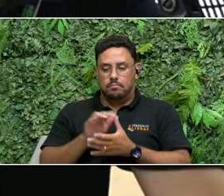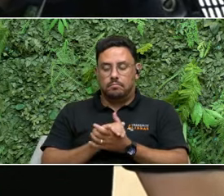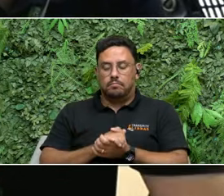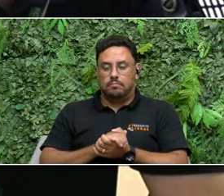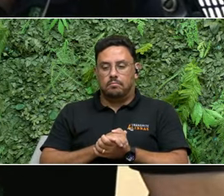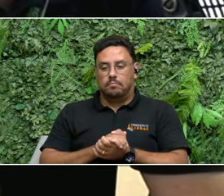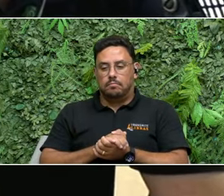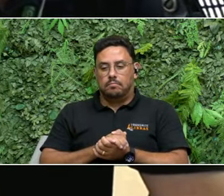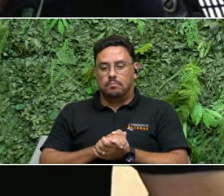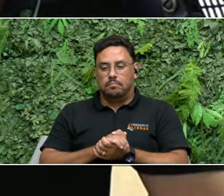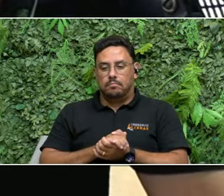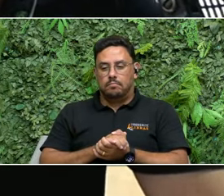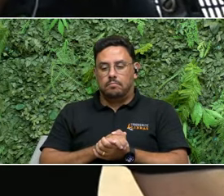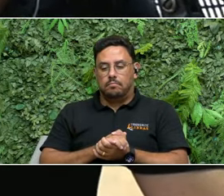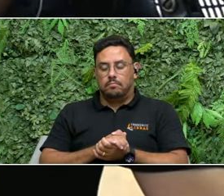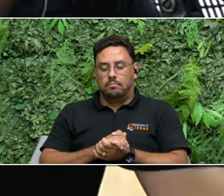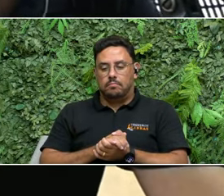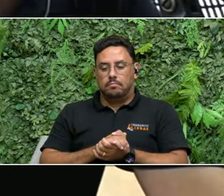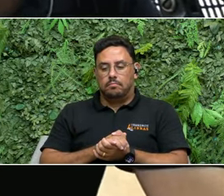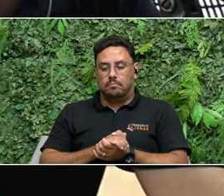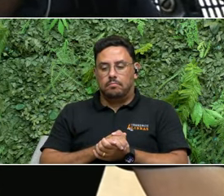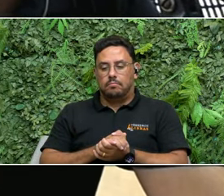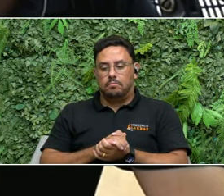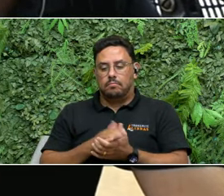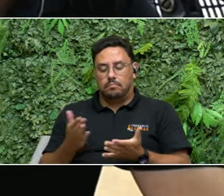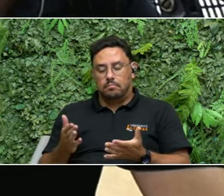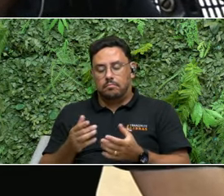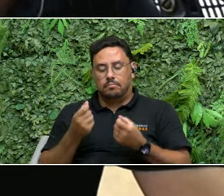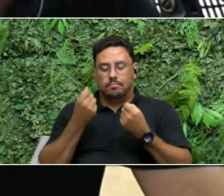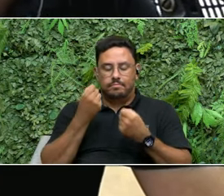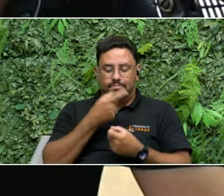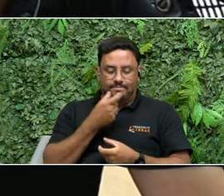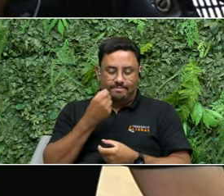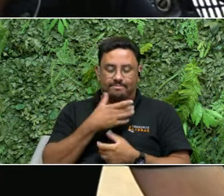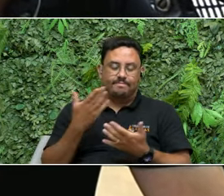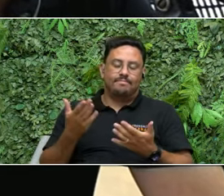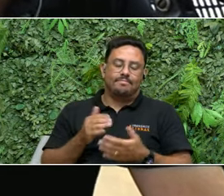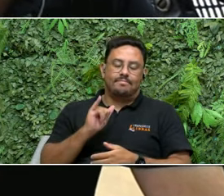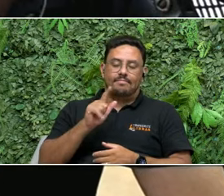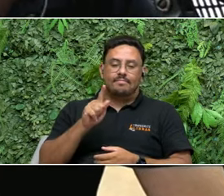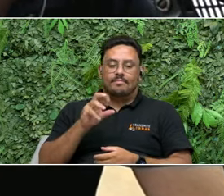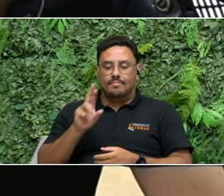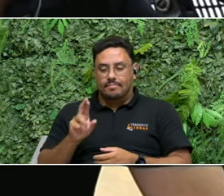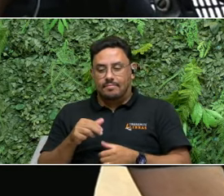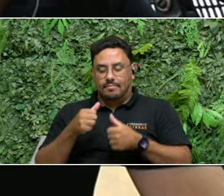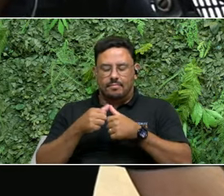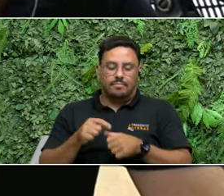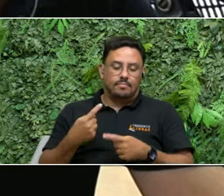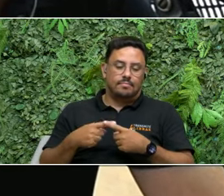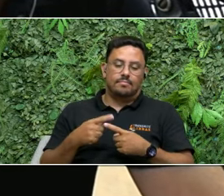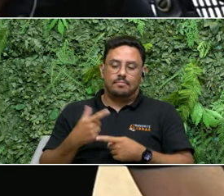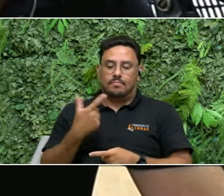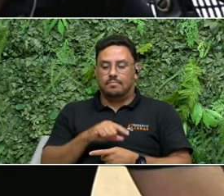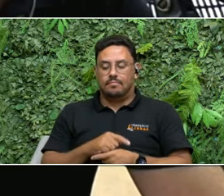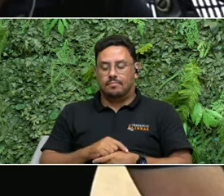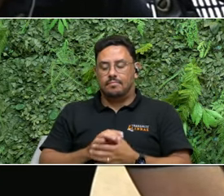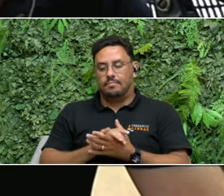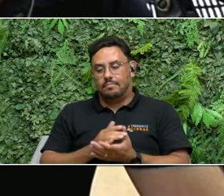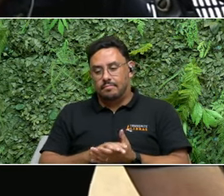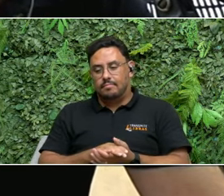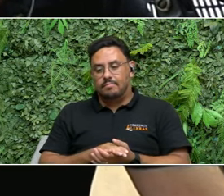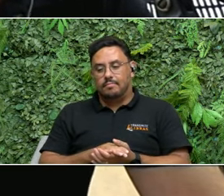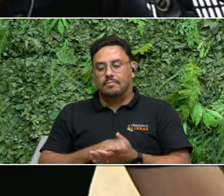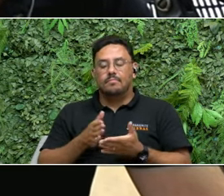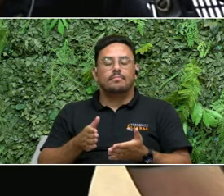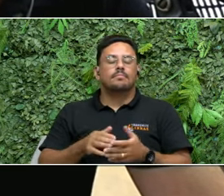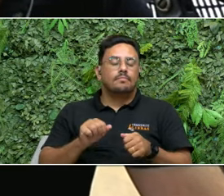esse vai ter vinheta hein Ah não gente Olha que piada que vocês falaram que o Igor Gomes só não ficou em campo porque não dava conta mas